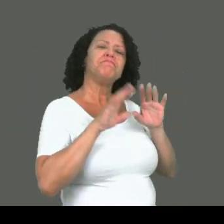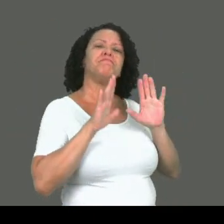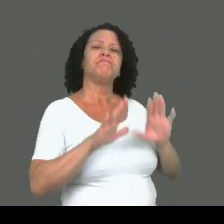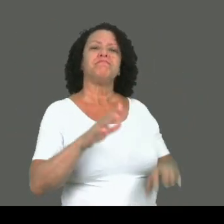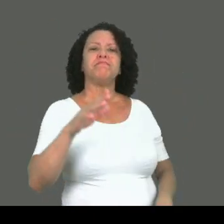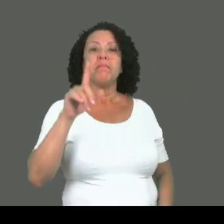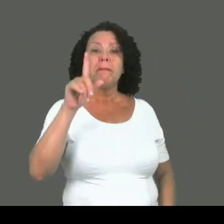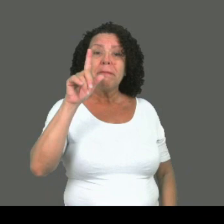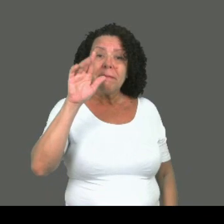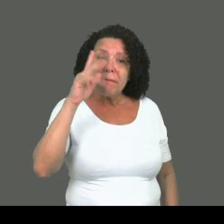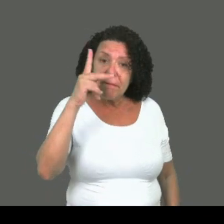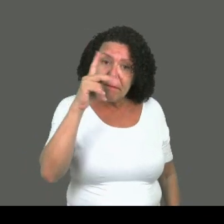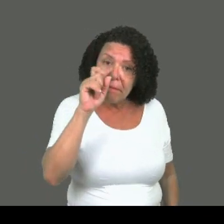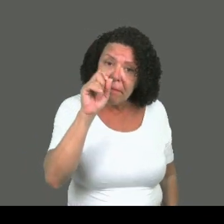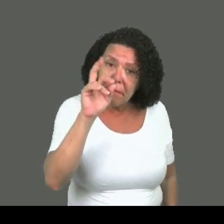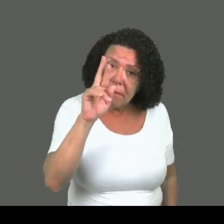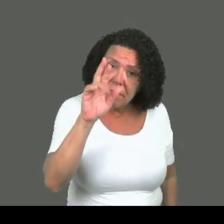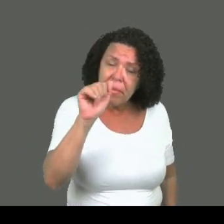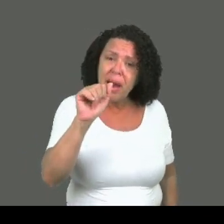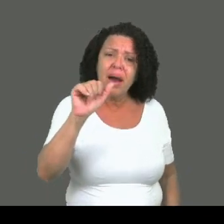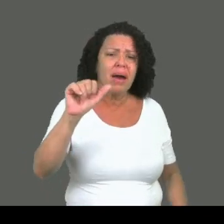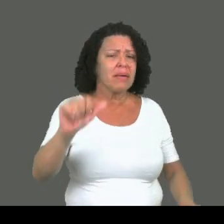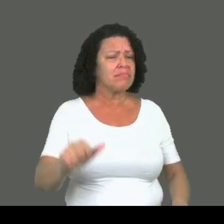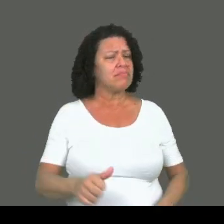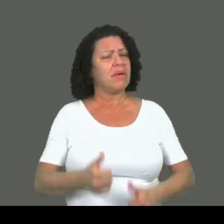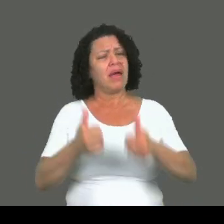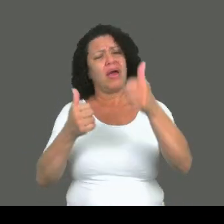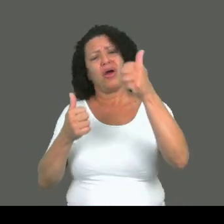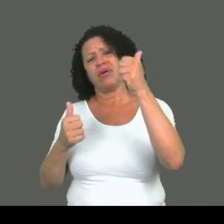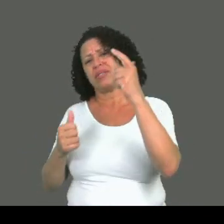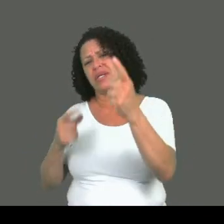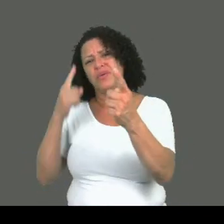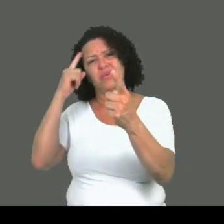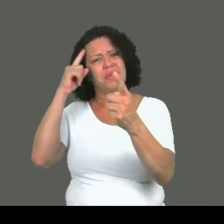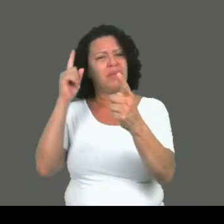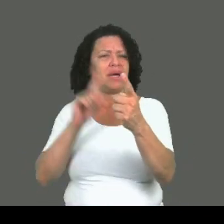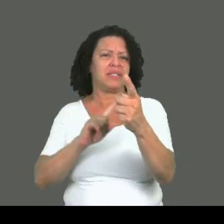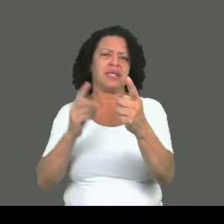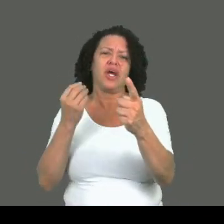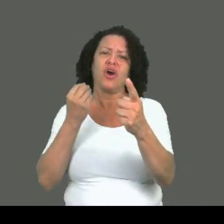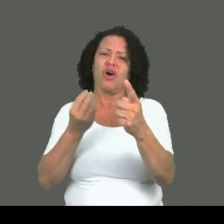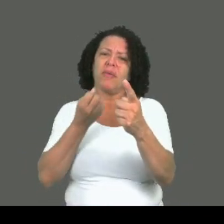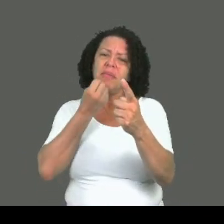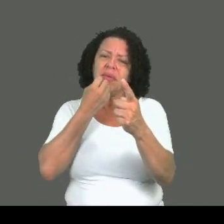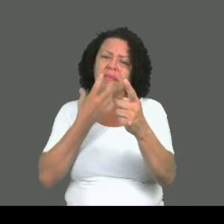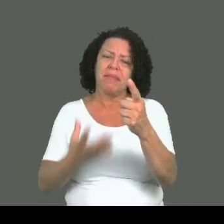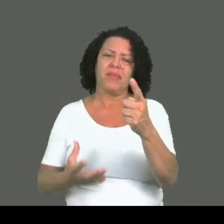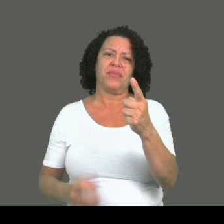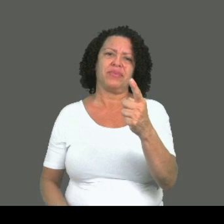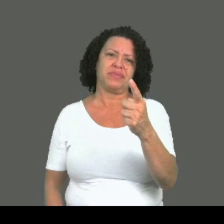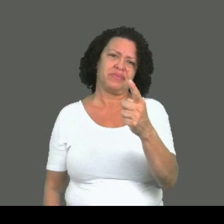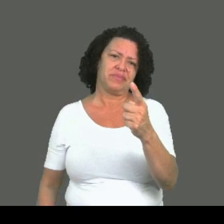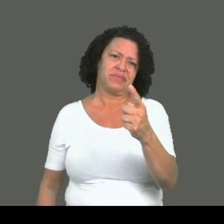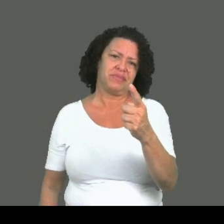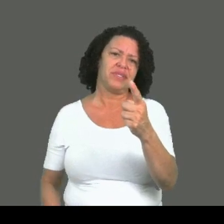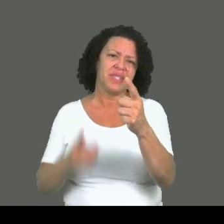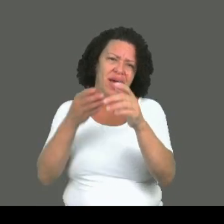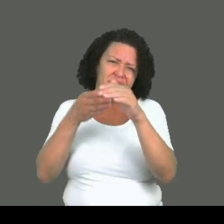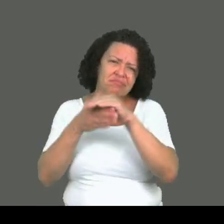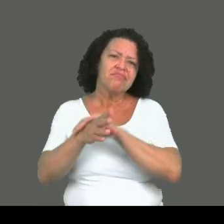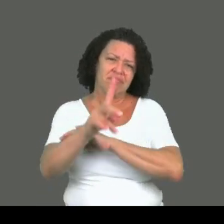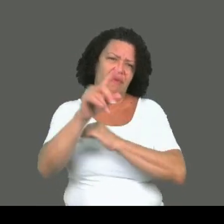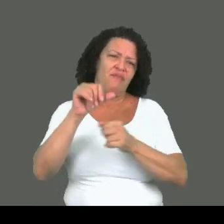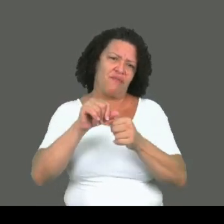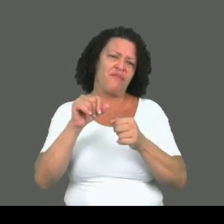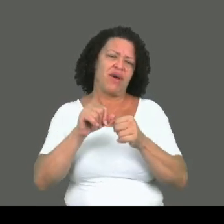pausa. Isso revigora de uma forma que vocês não fazem ideia. Não sei se todos vocês aqui têm esse hábito, mas